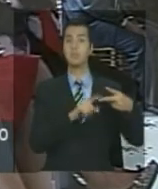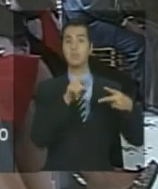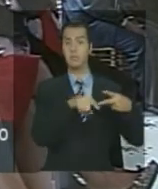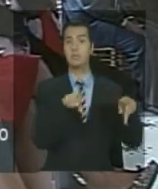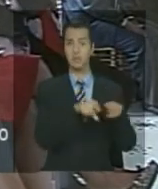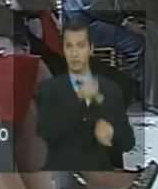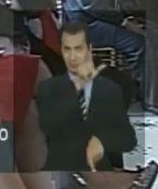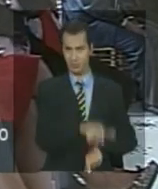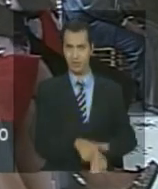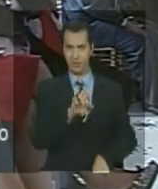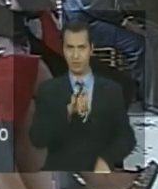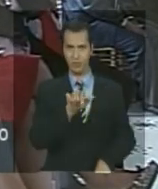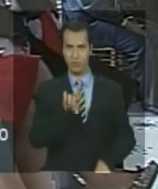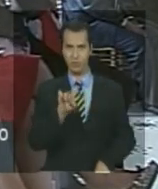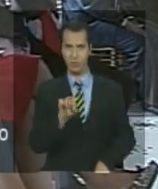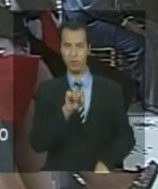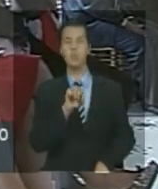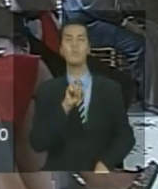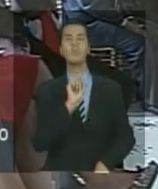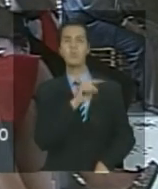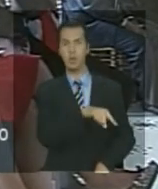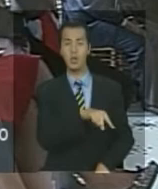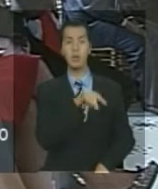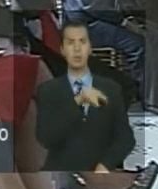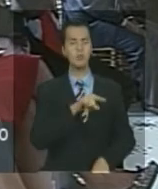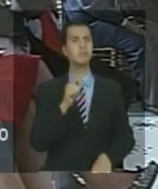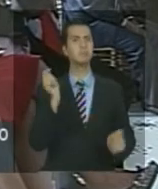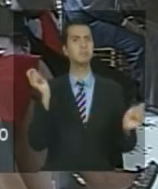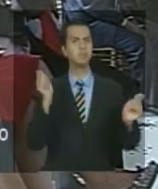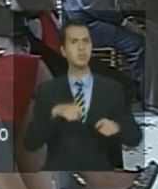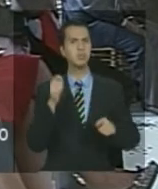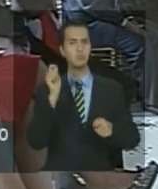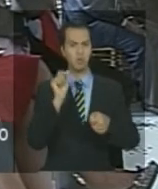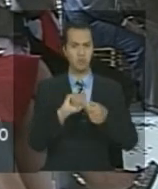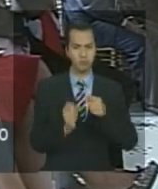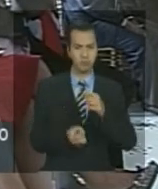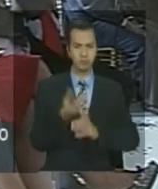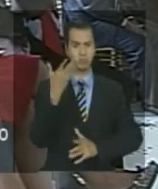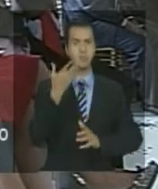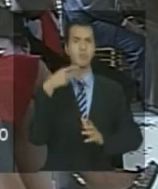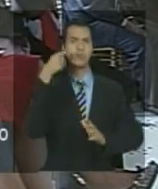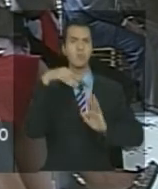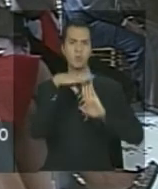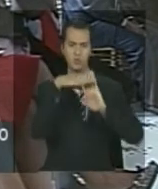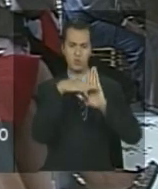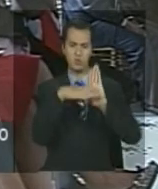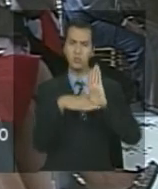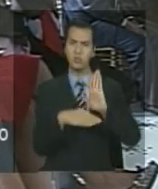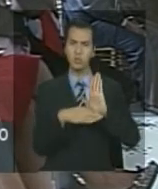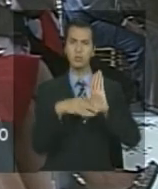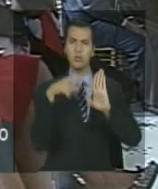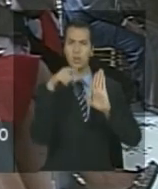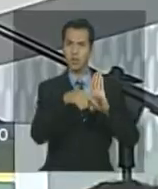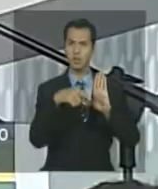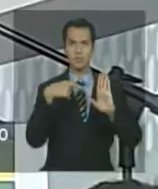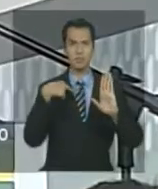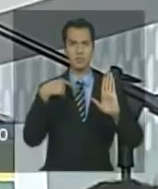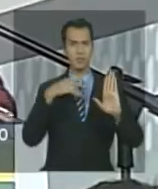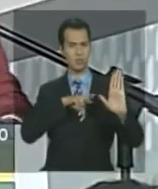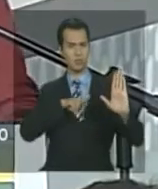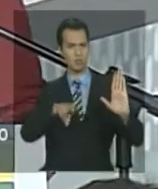do Eduardo de elaborar políticas, de focar nos resultados, de ter clareza do